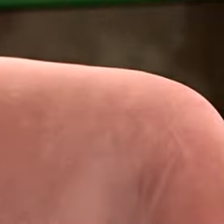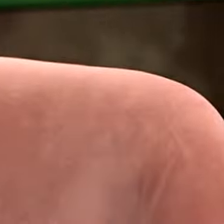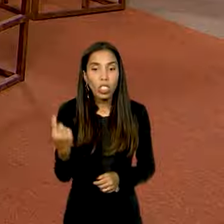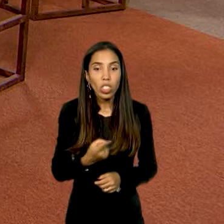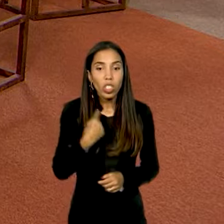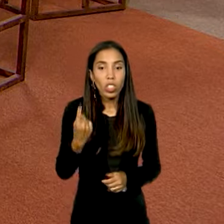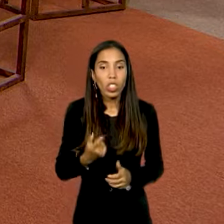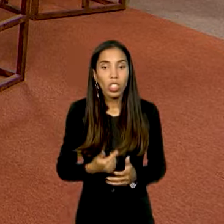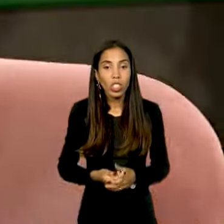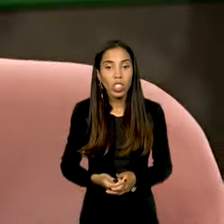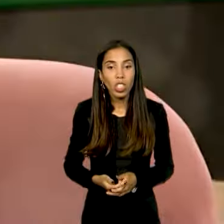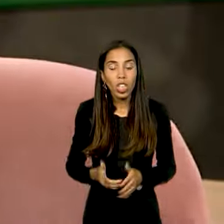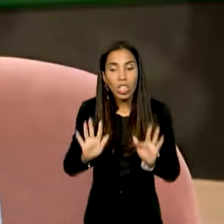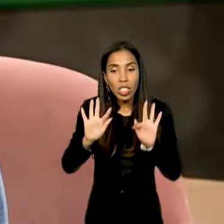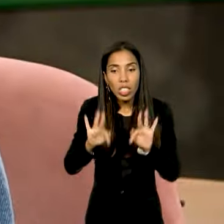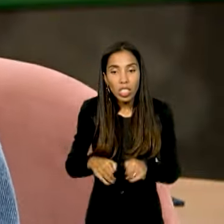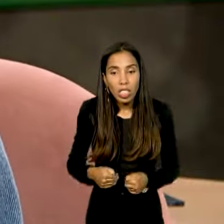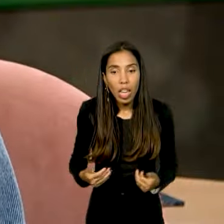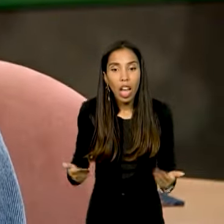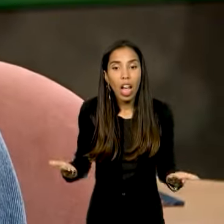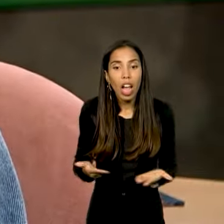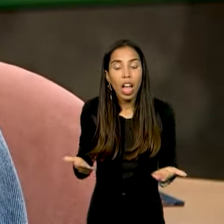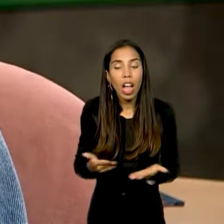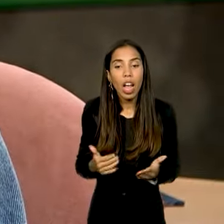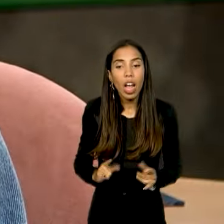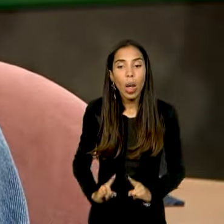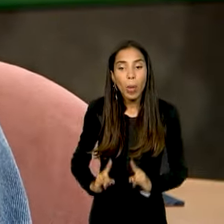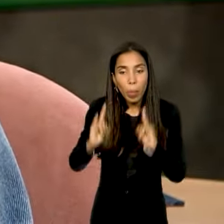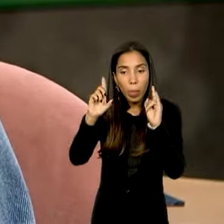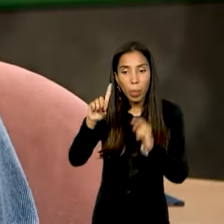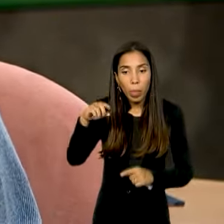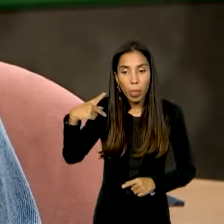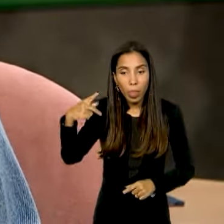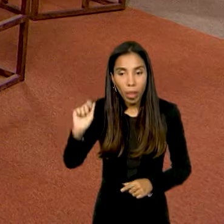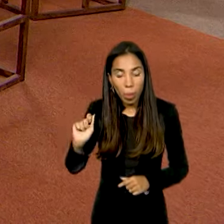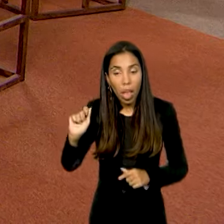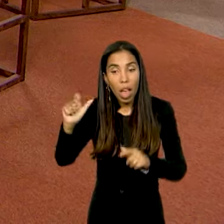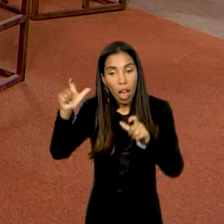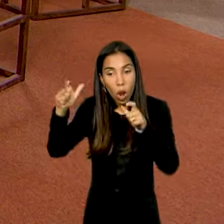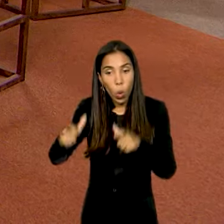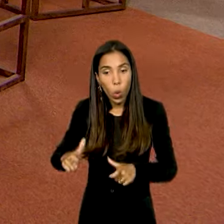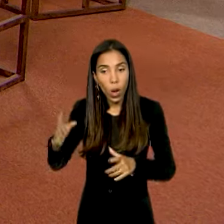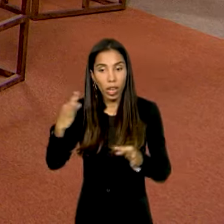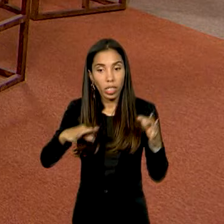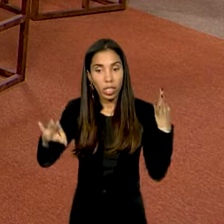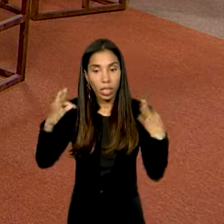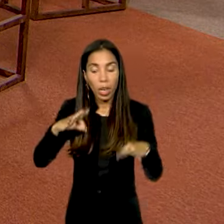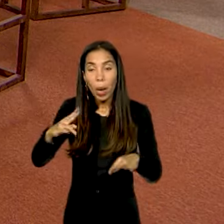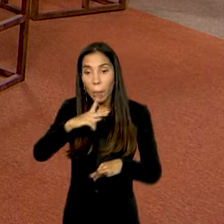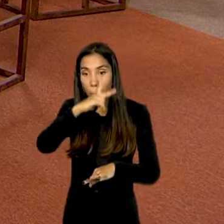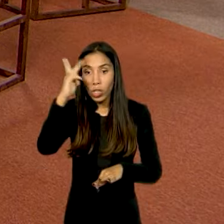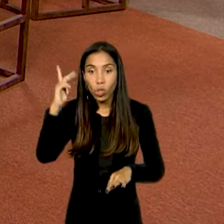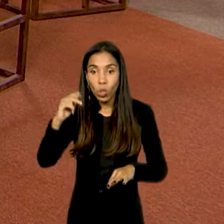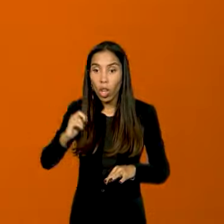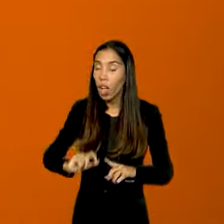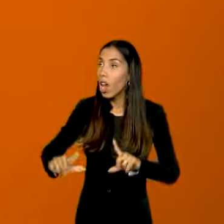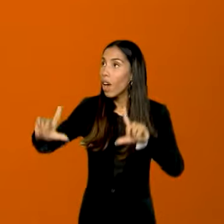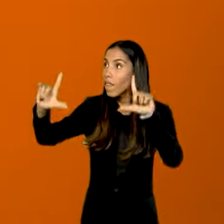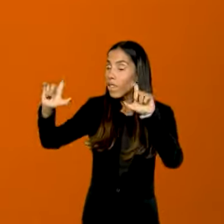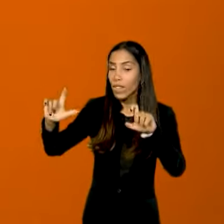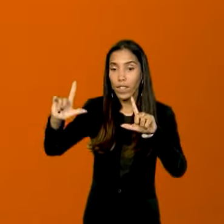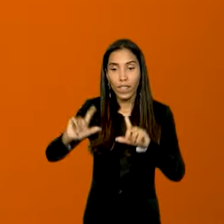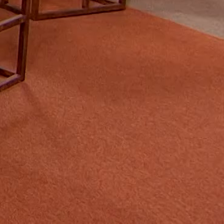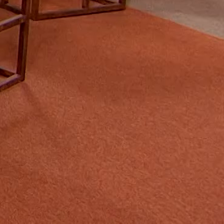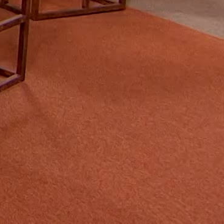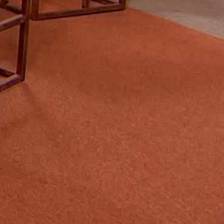terminando aqui, para encerrar aqui com vocês, assim, é muito legal que o prédio do DPA virou um lugar turístico, né? As pessoas passam para tirar foto, né, Lete?